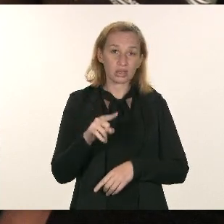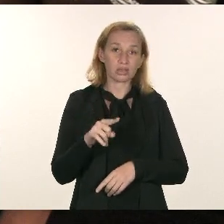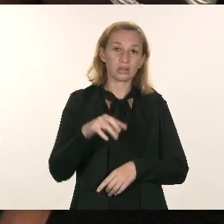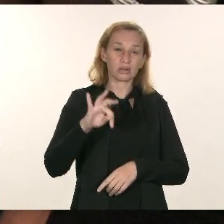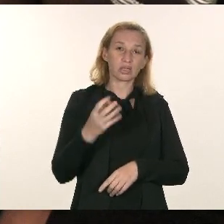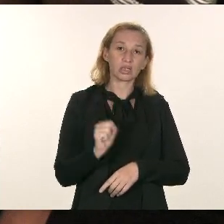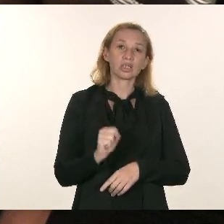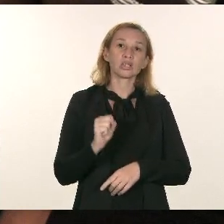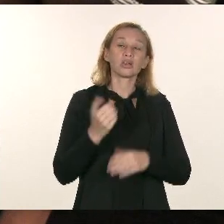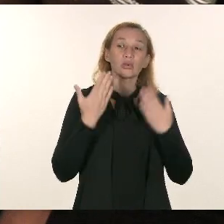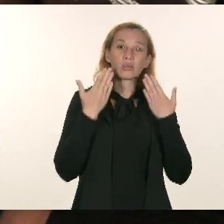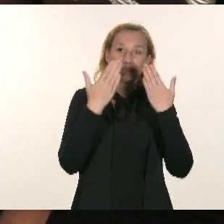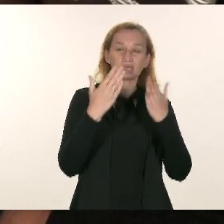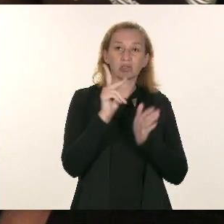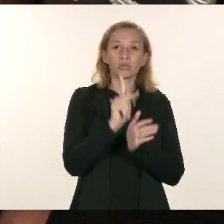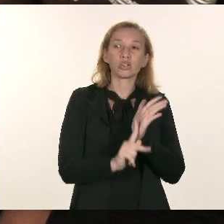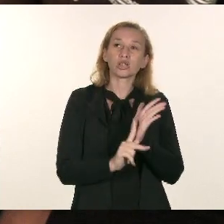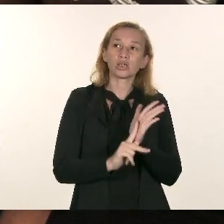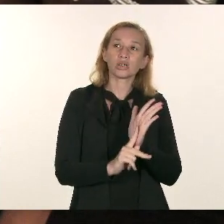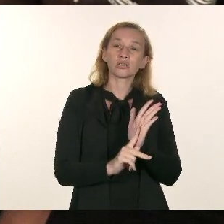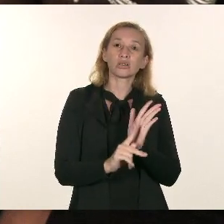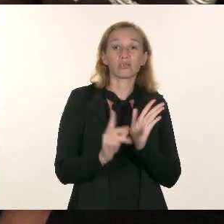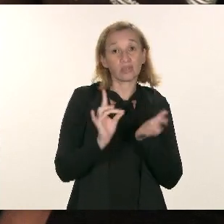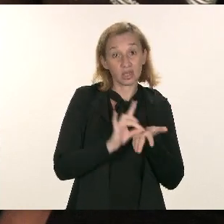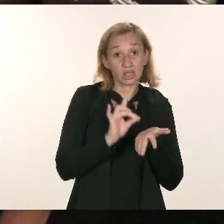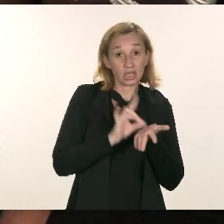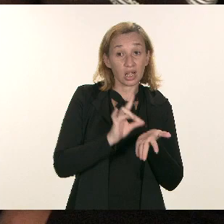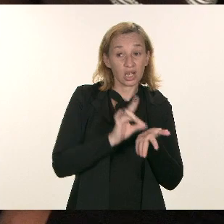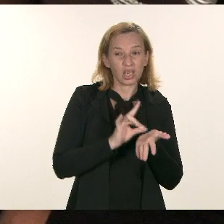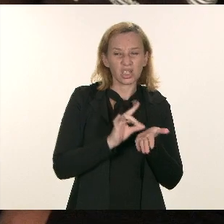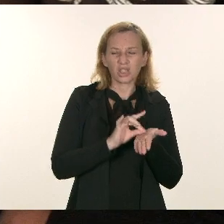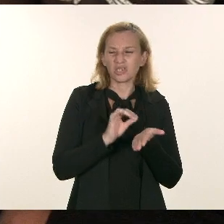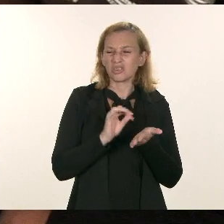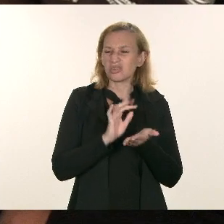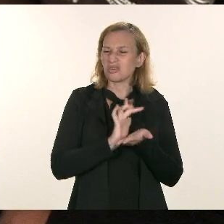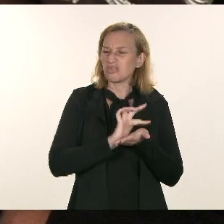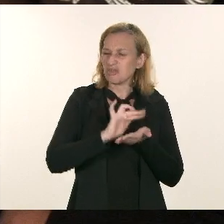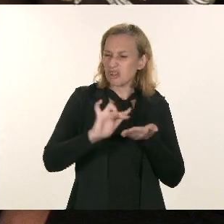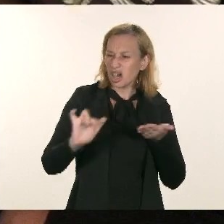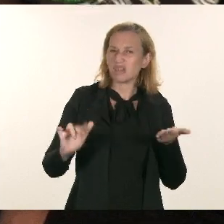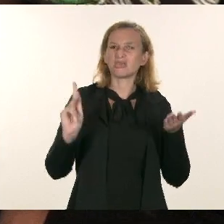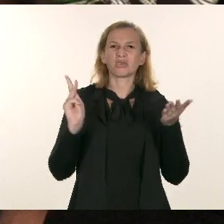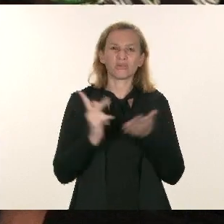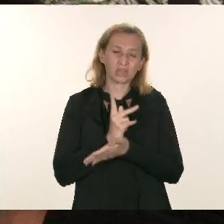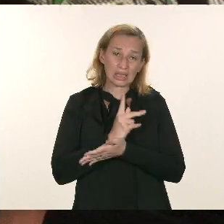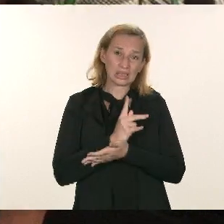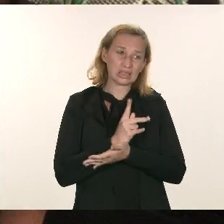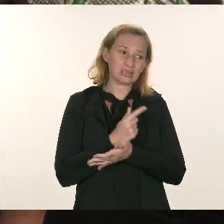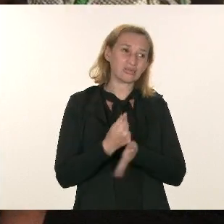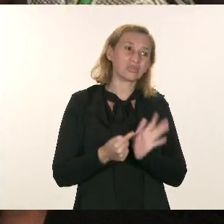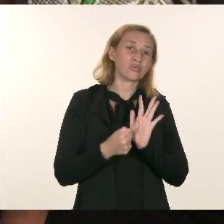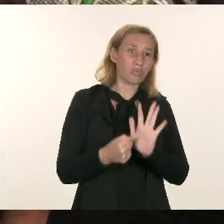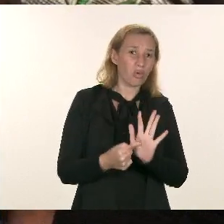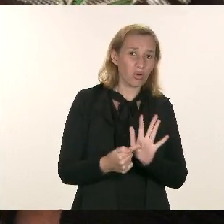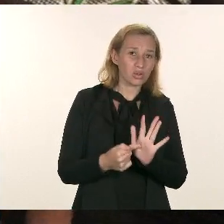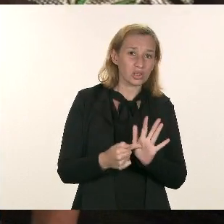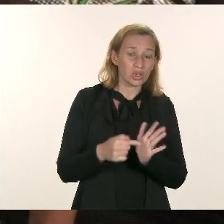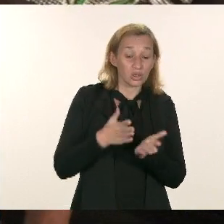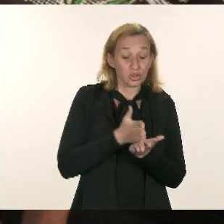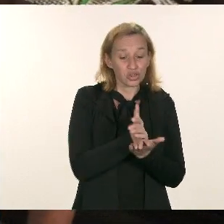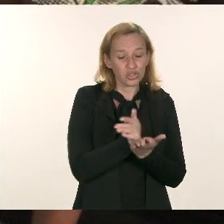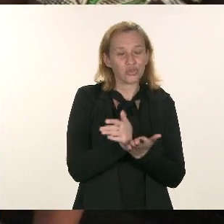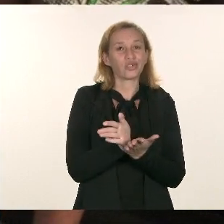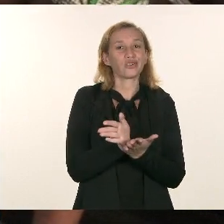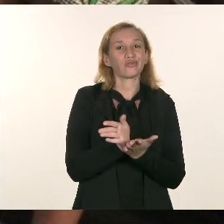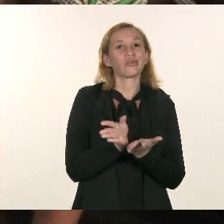esse projeto. Na verdade, lamentavelmente, diante de tantos fatos que demonstram os desvios que